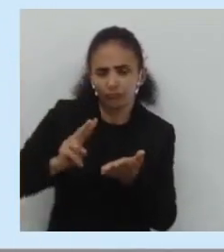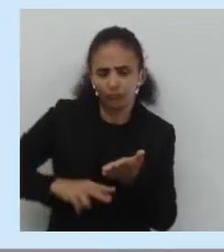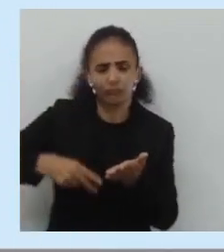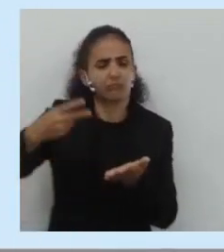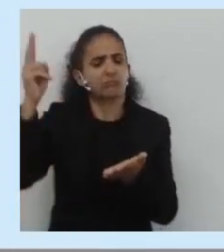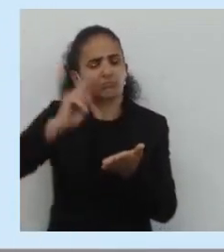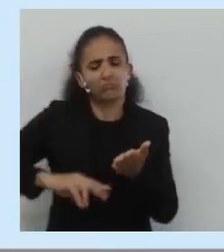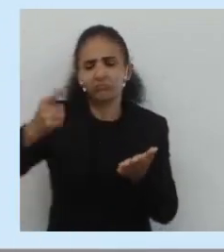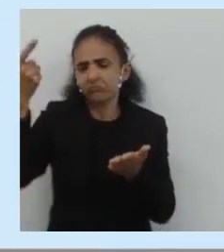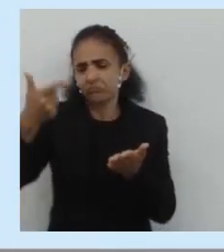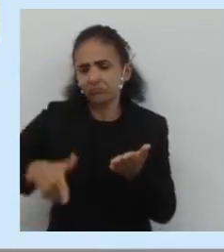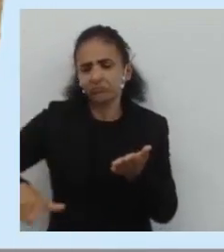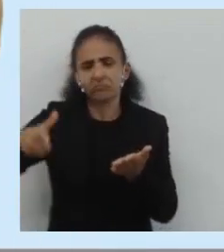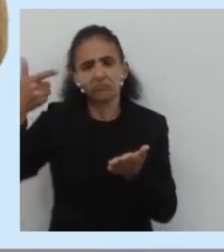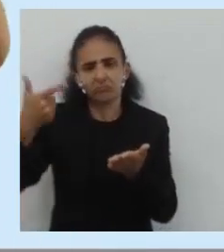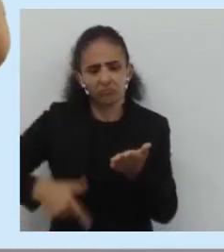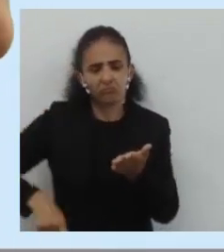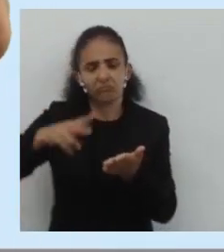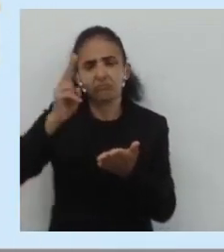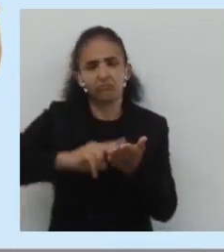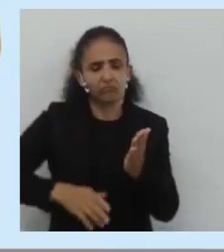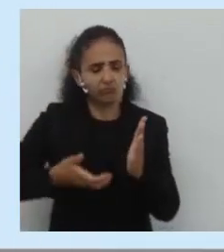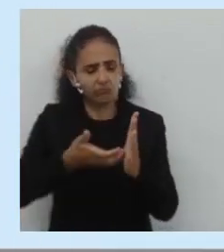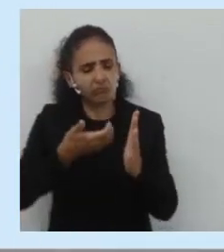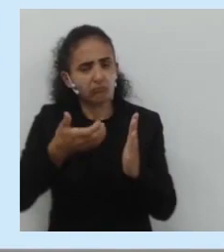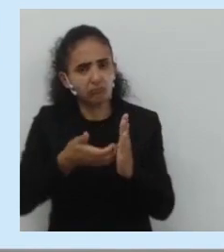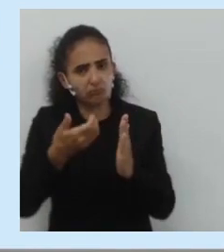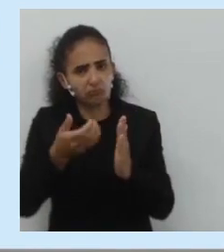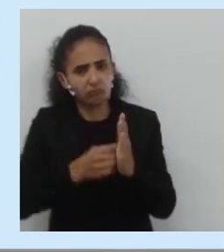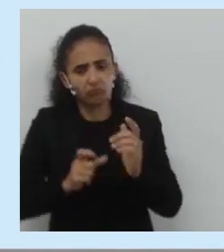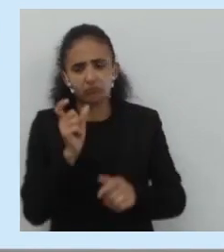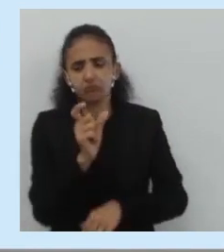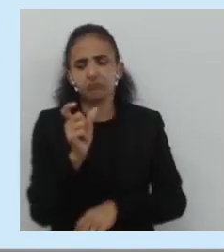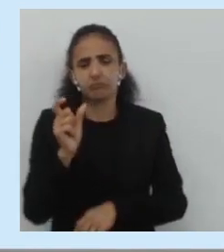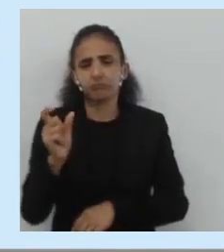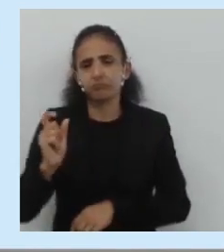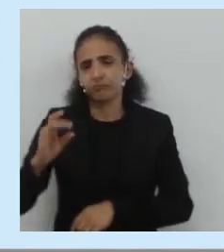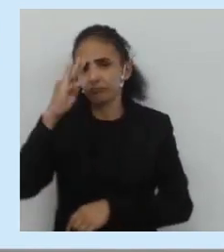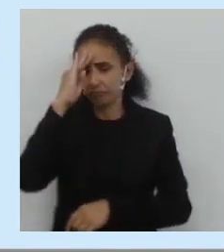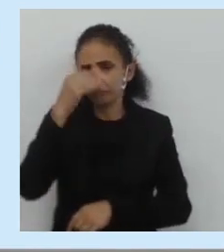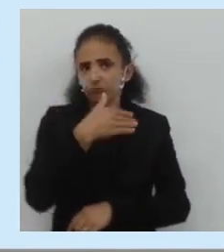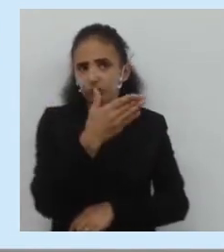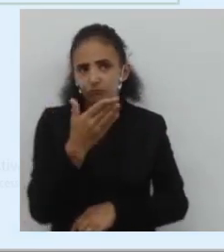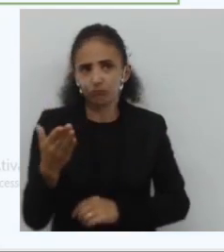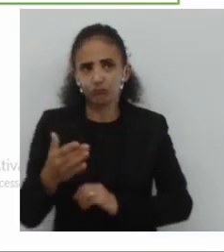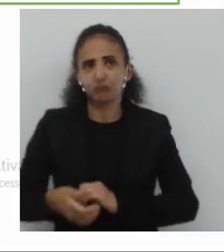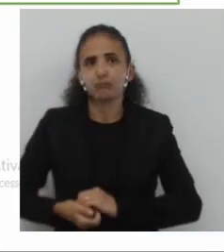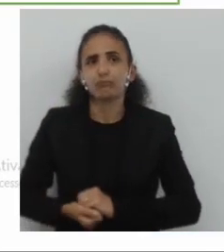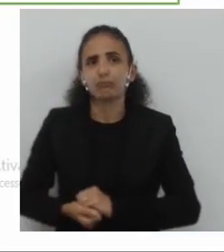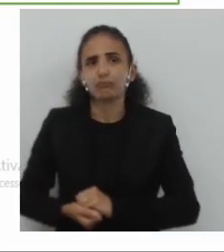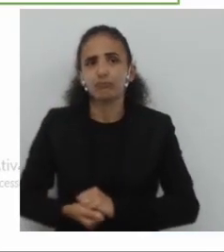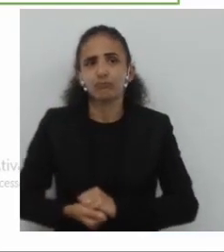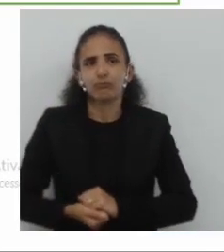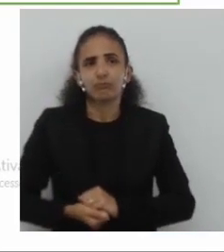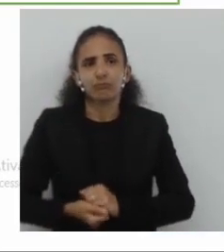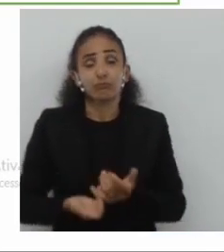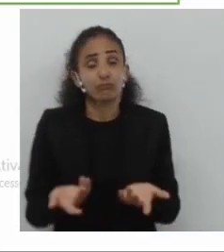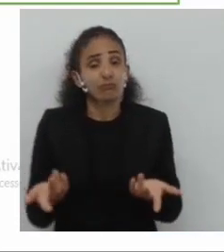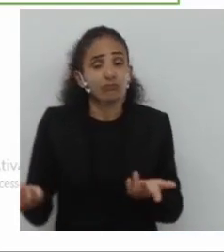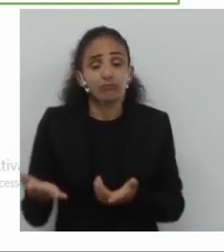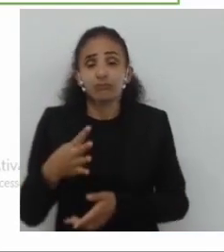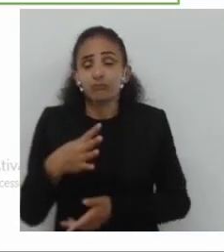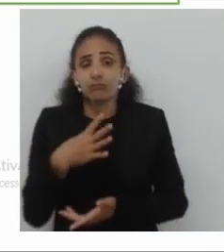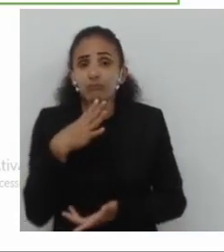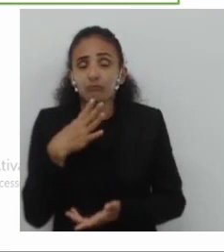daquele texto para poder retirar dele certos pontos principais. Nós temos aqui, próximo, nós temos